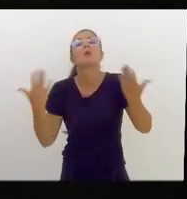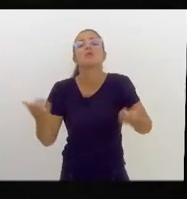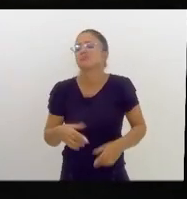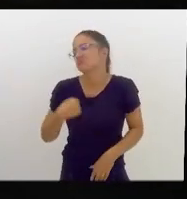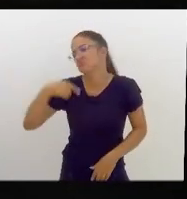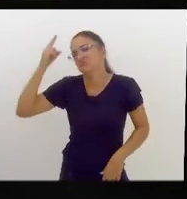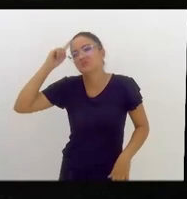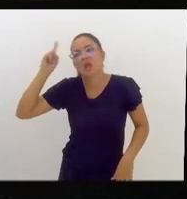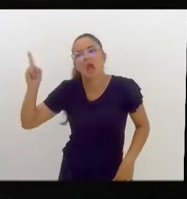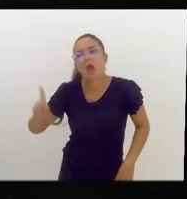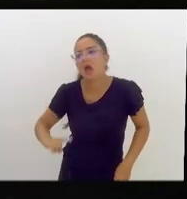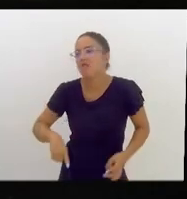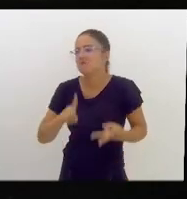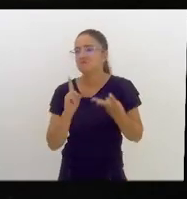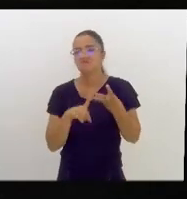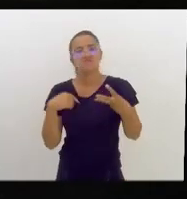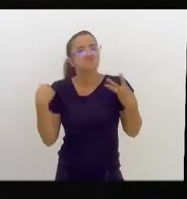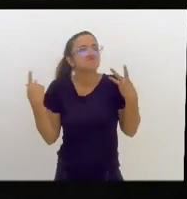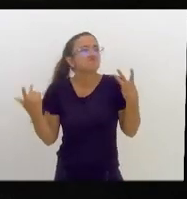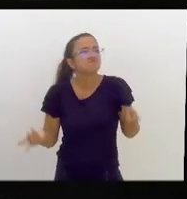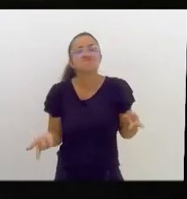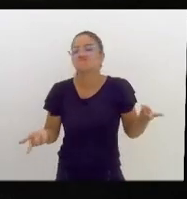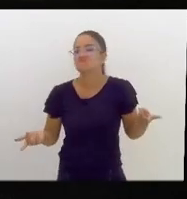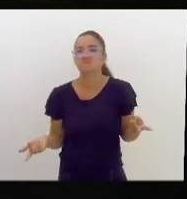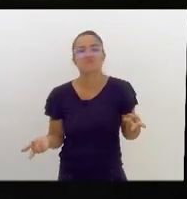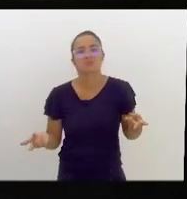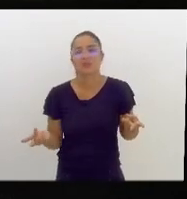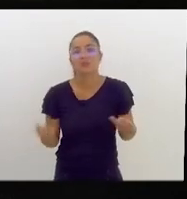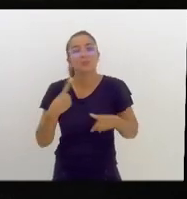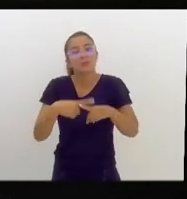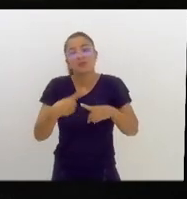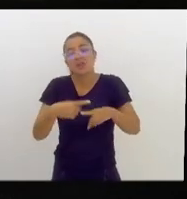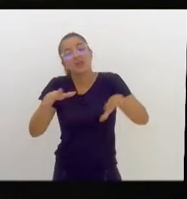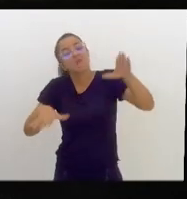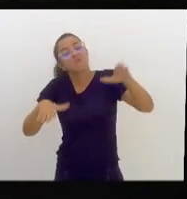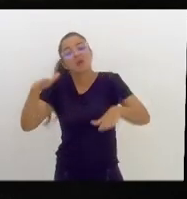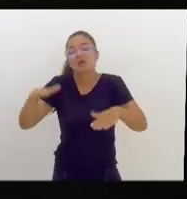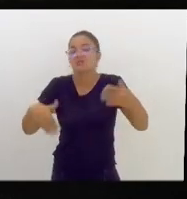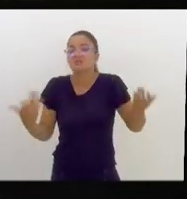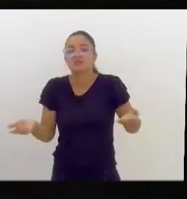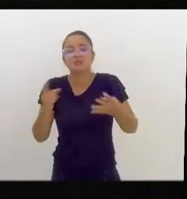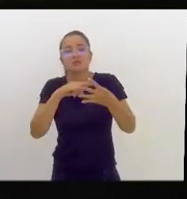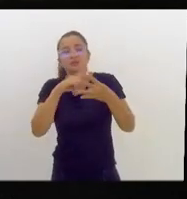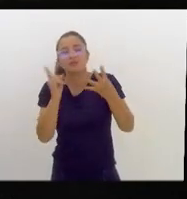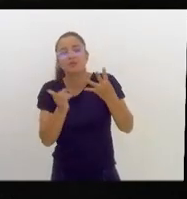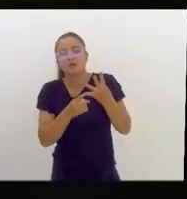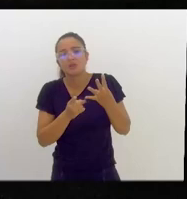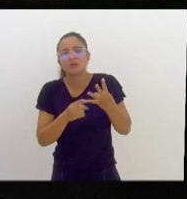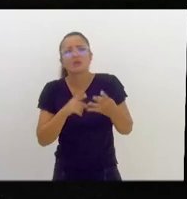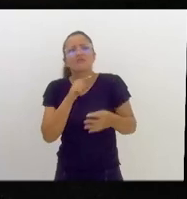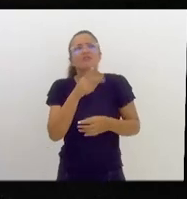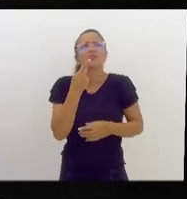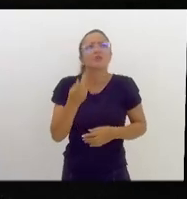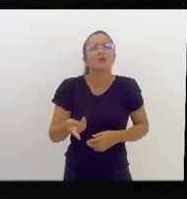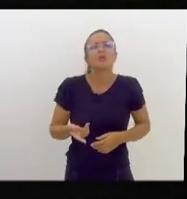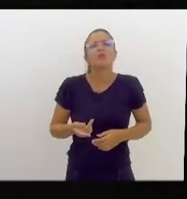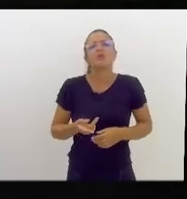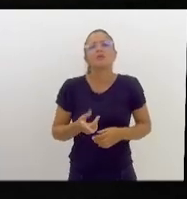que o trem saía da estação. Né? Nós tivemos a oportunidade de ver que as estações